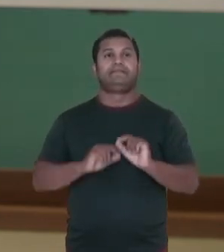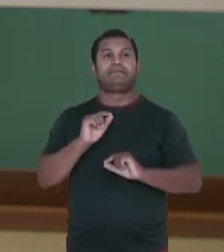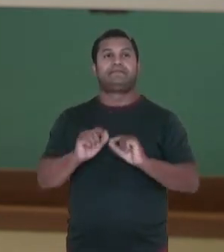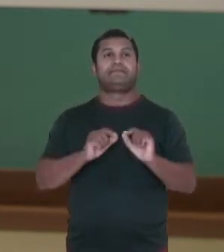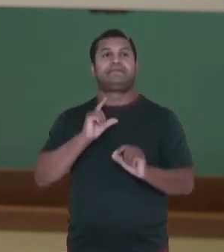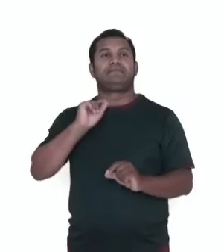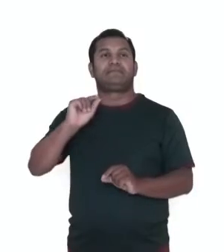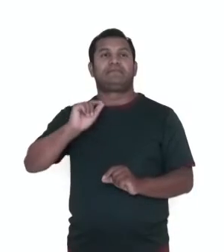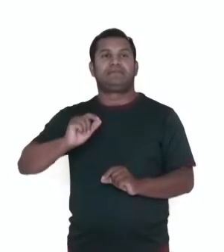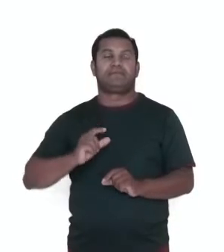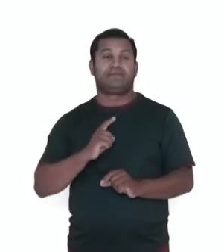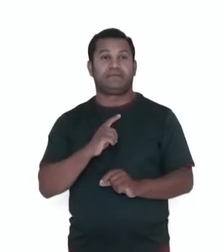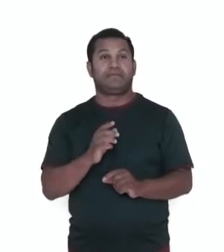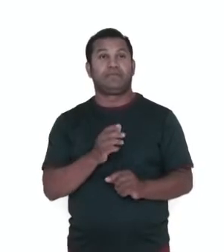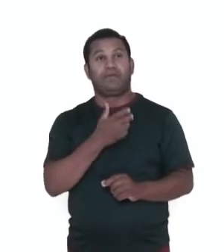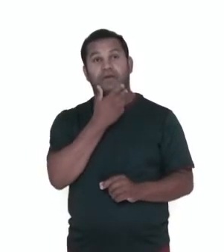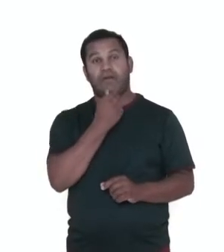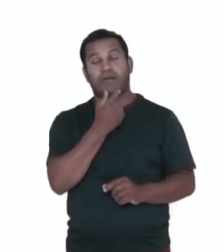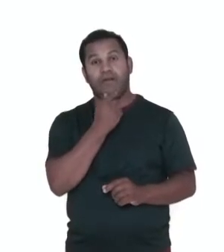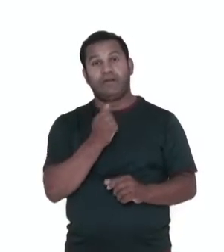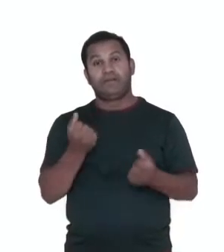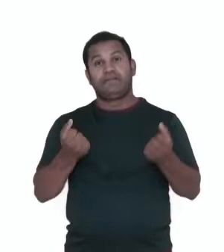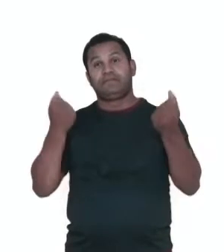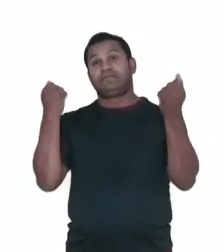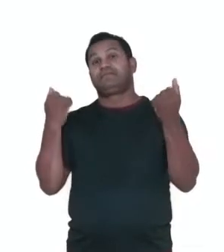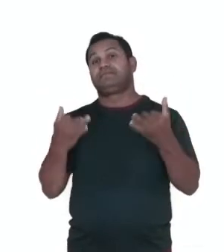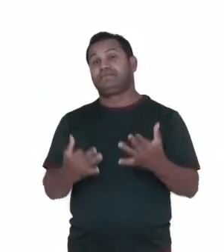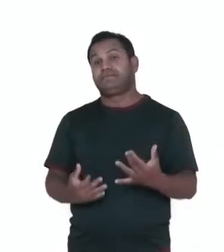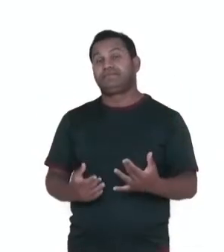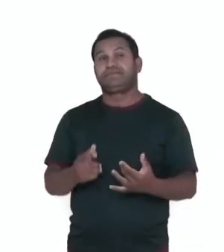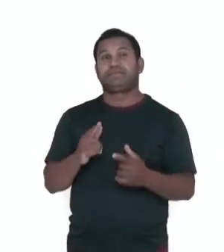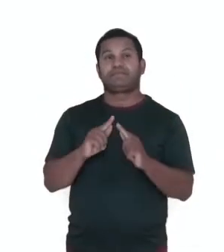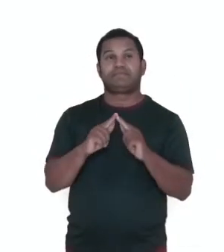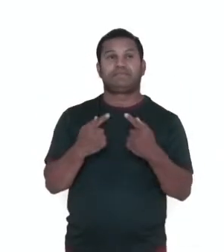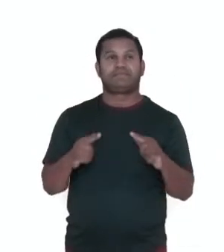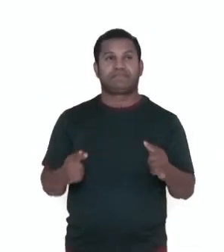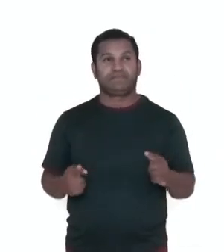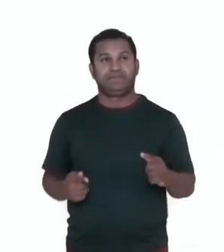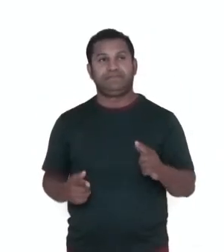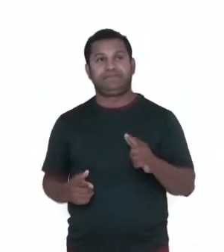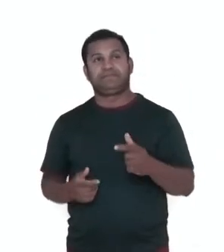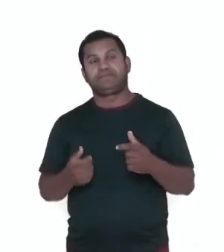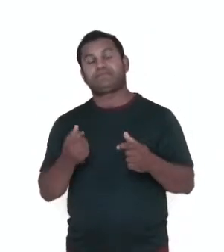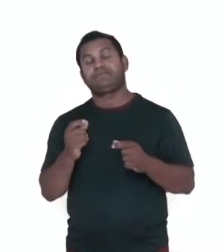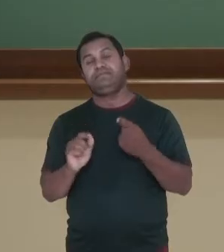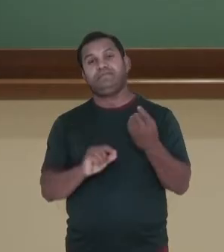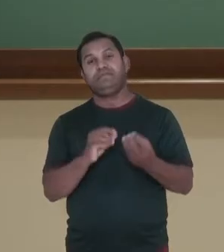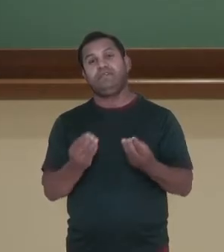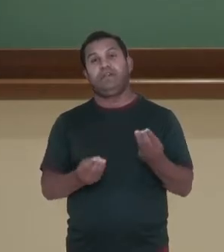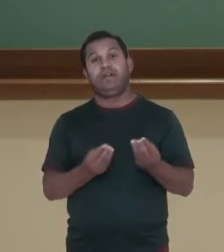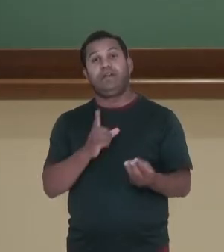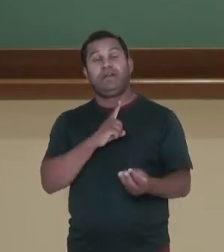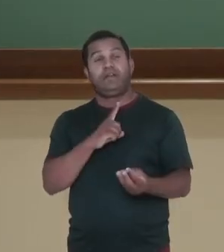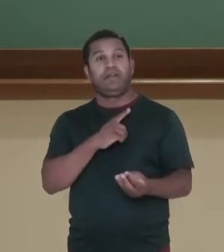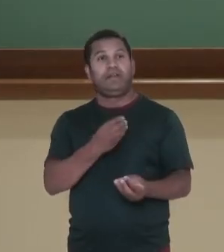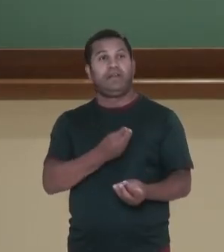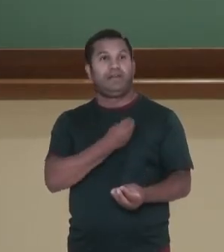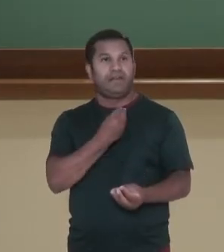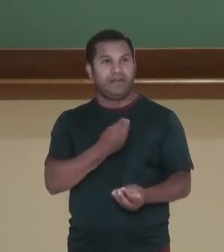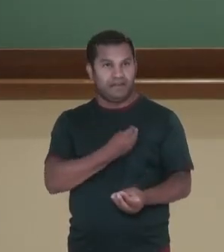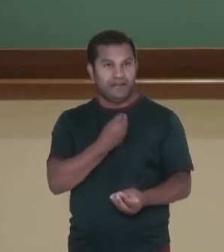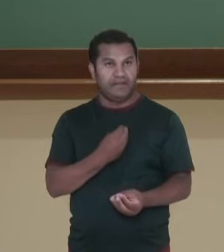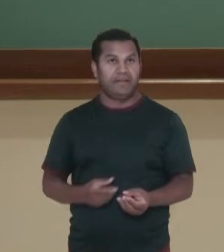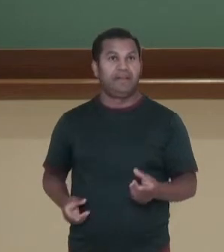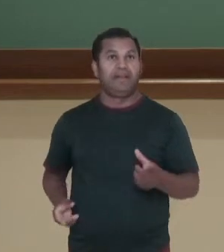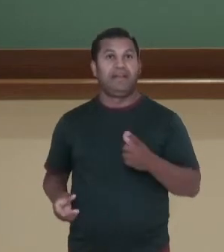as pessoas que têm por exemplo, têm um risco de uma doença na família. Então, eu tenho risco